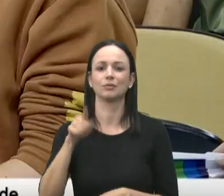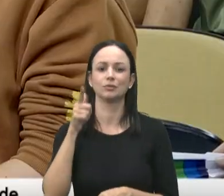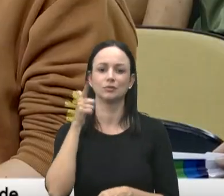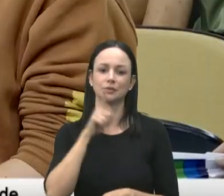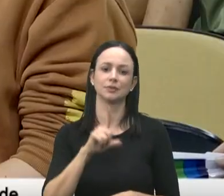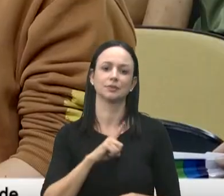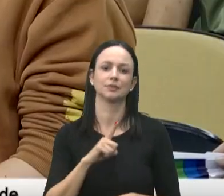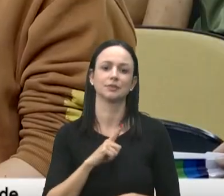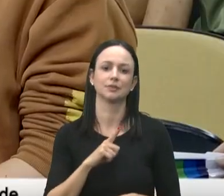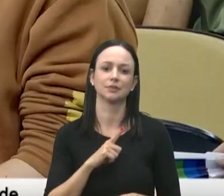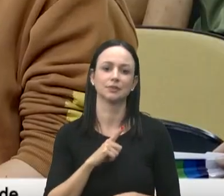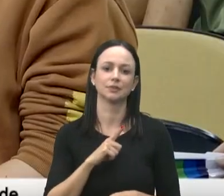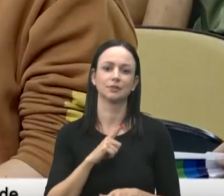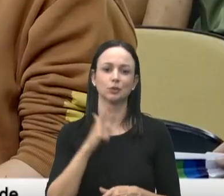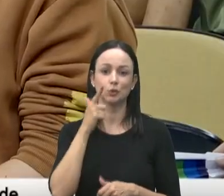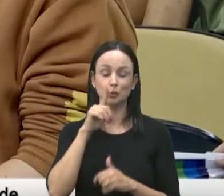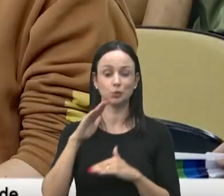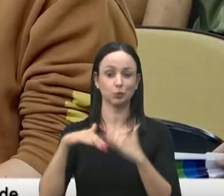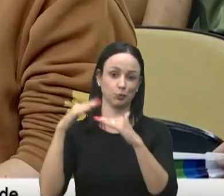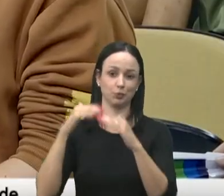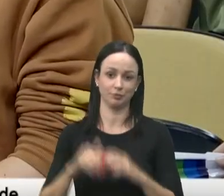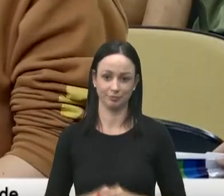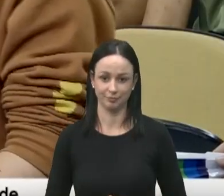algo mais sucedido.